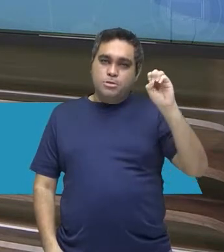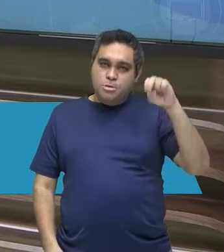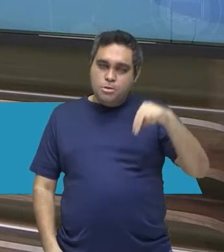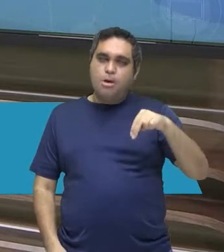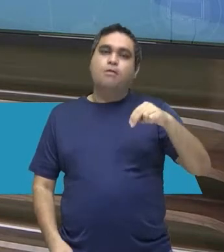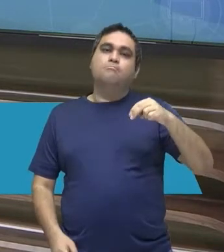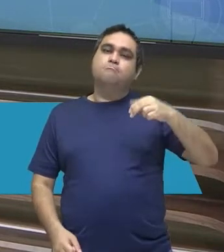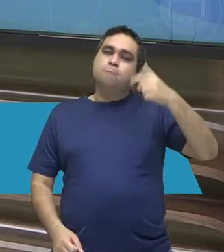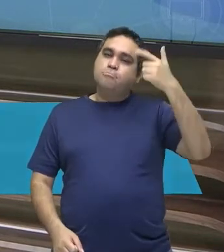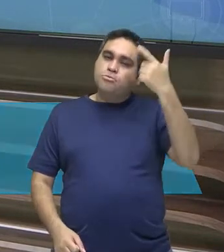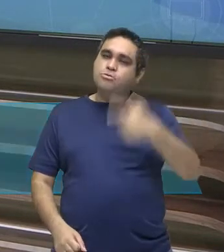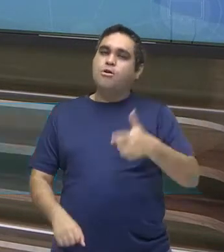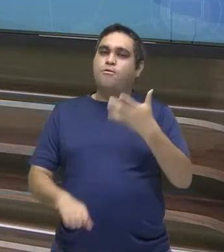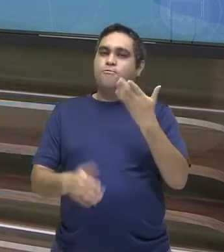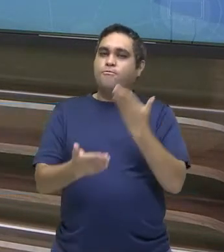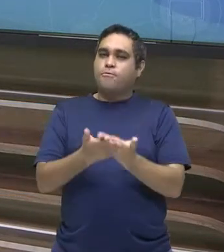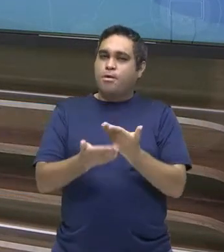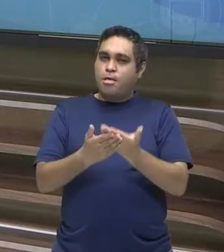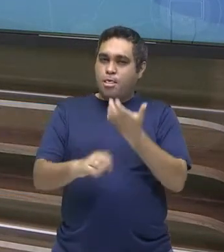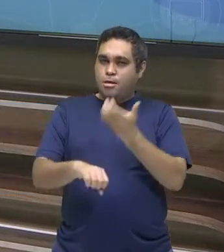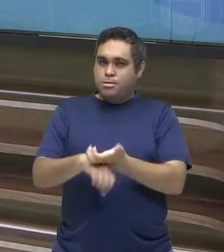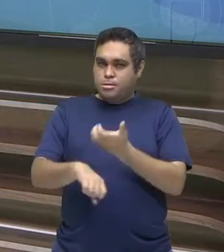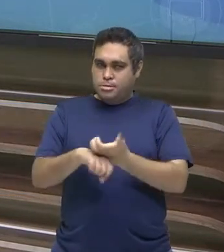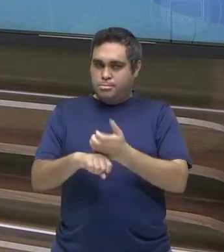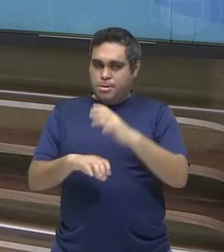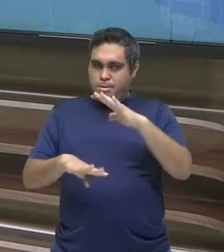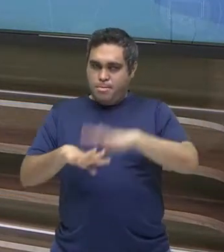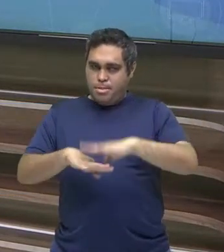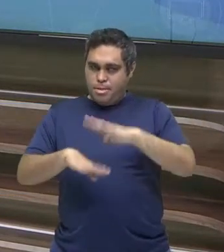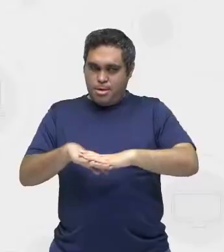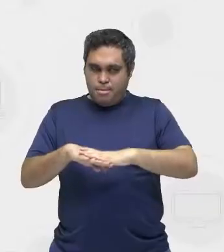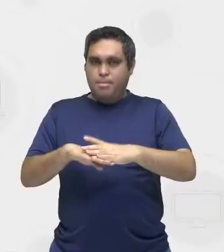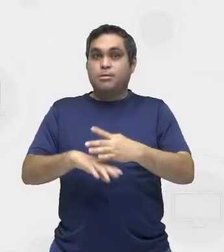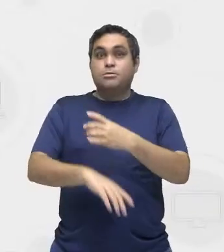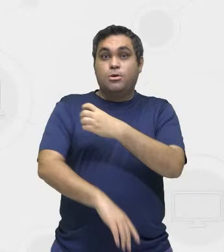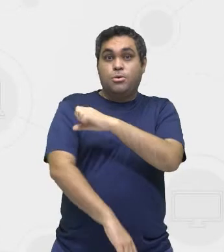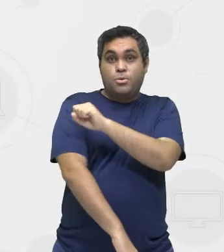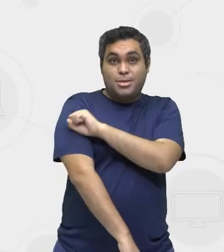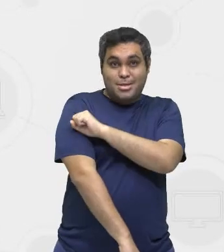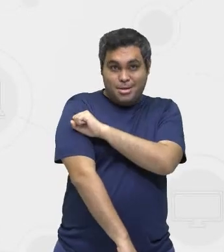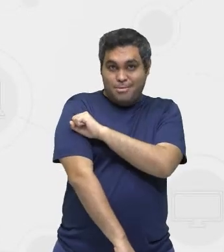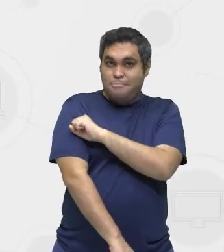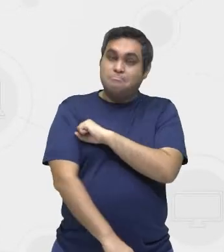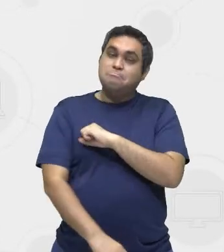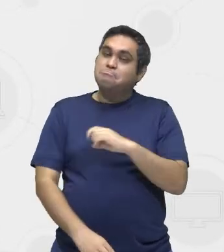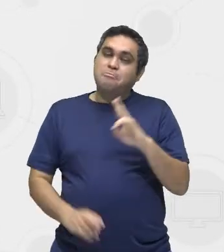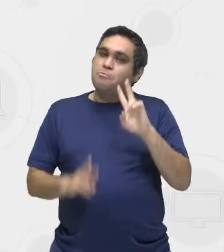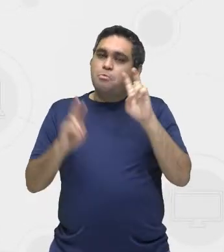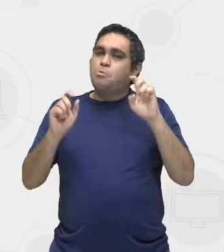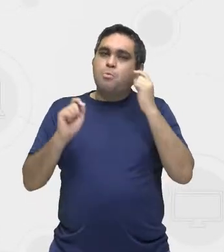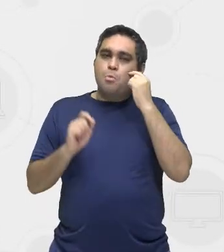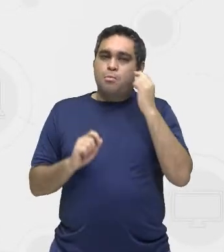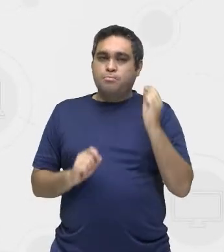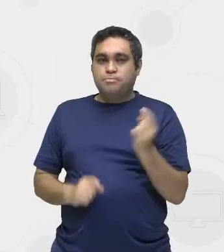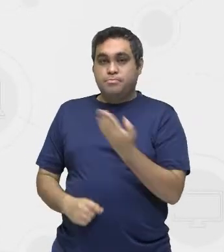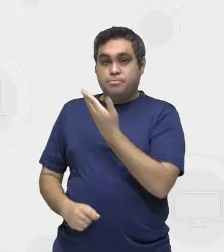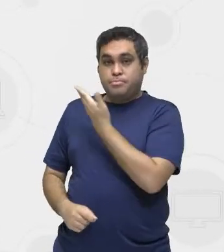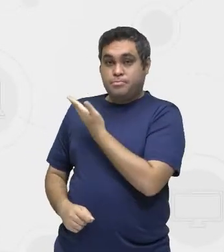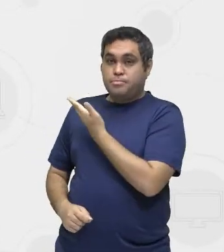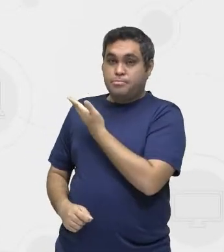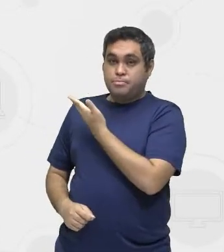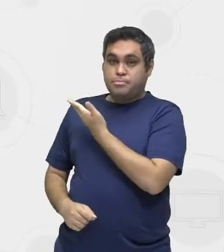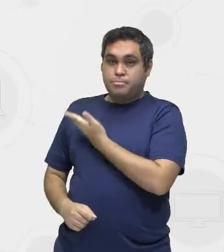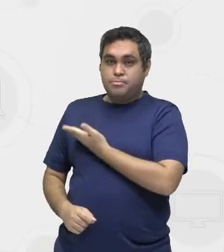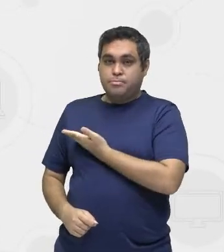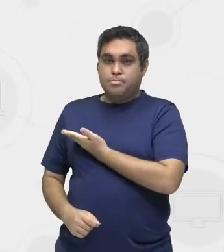matemática do oitavo ano. Então vamos ver o que nos aguarda para a aula de hoje. A aula de hoje, 169, é o nosso Praticando de